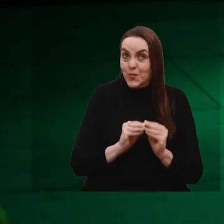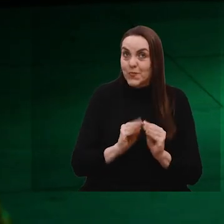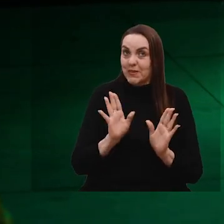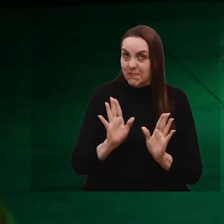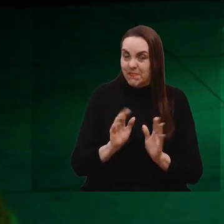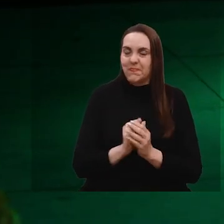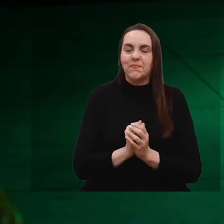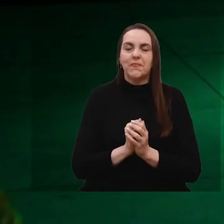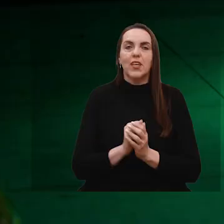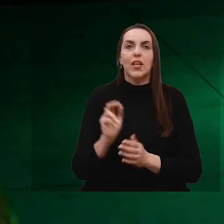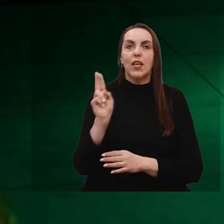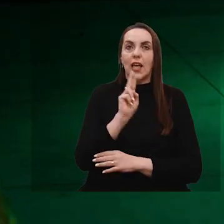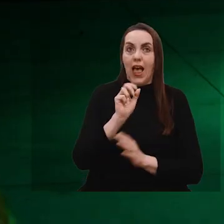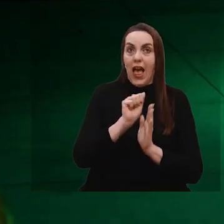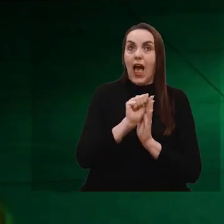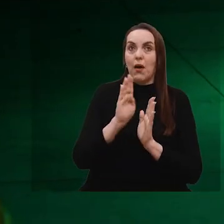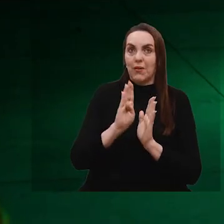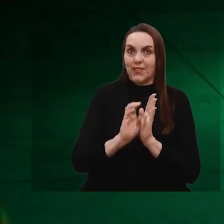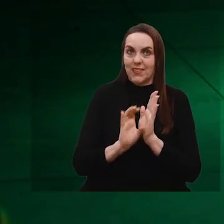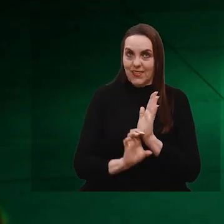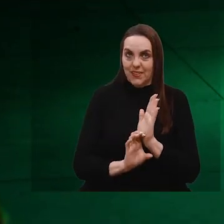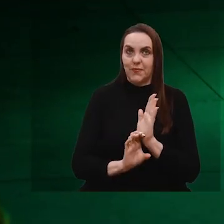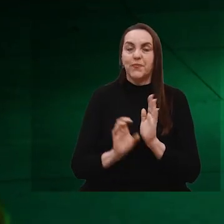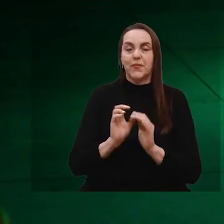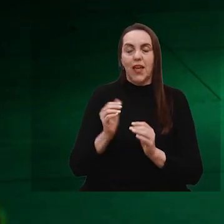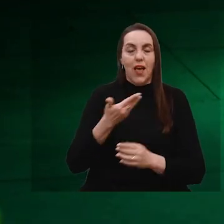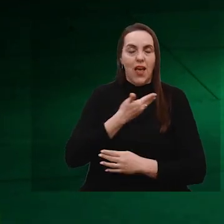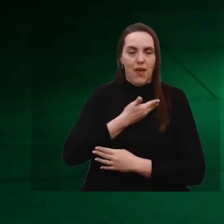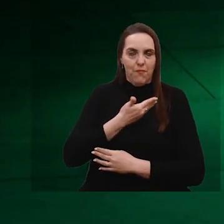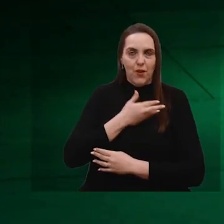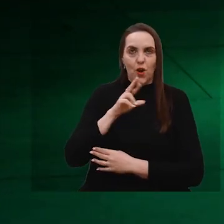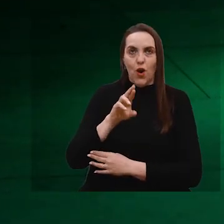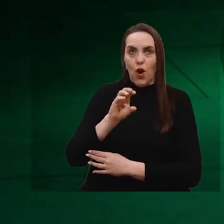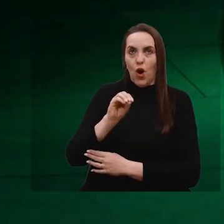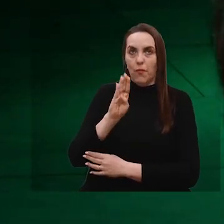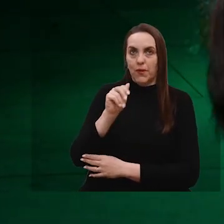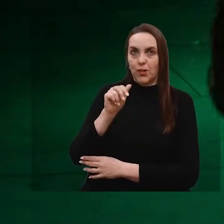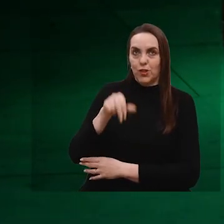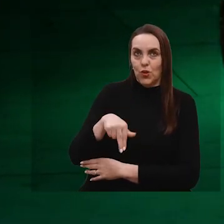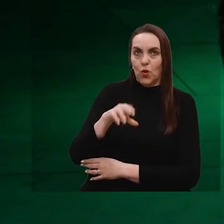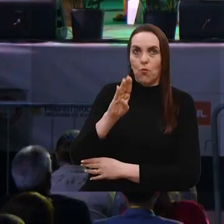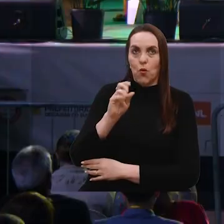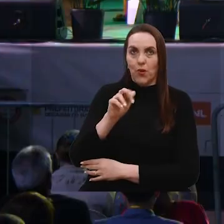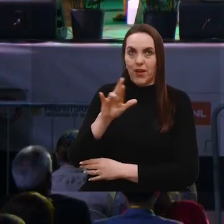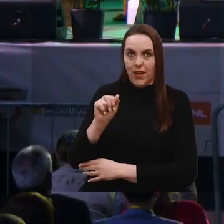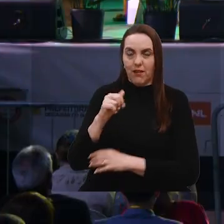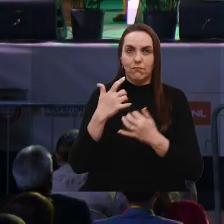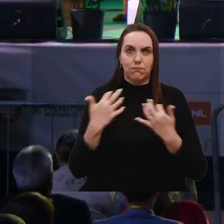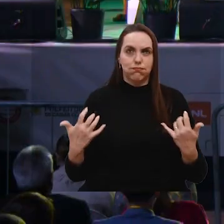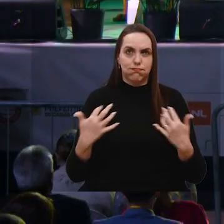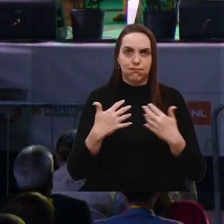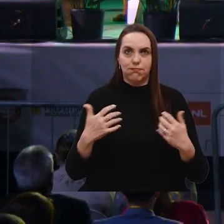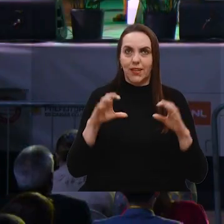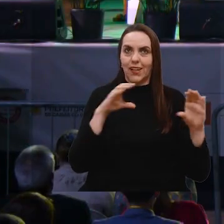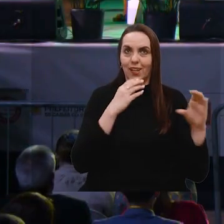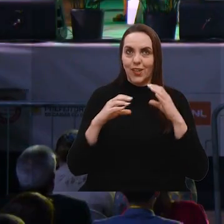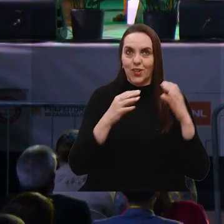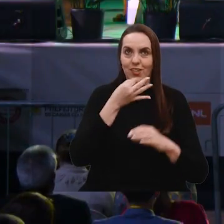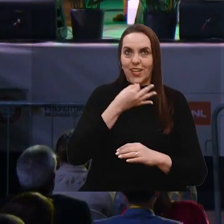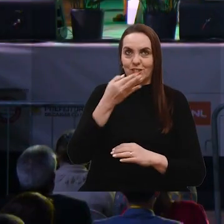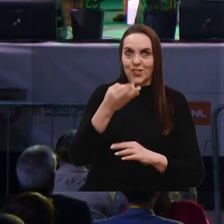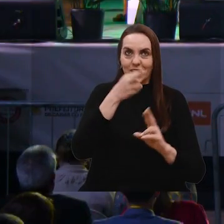gente vai tentar resumir. Vamos lá. Eu vou citar em ordem alfabética, então começo pelo amigo Robson Boeira. Acordeonista e